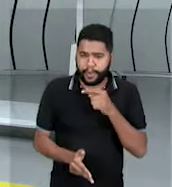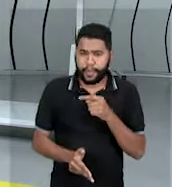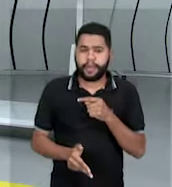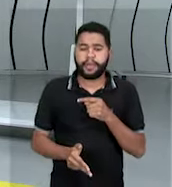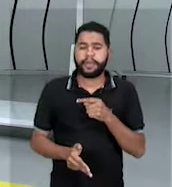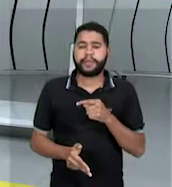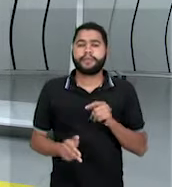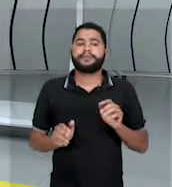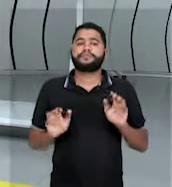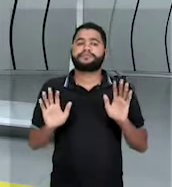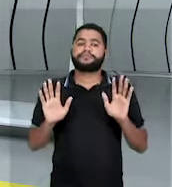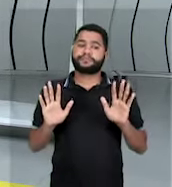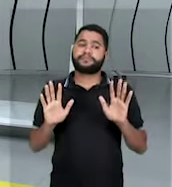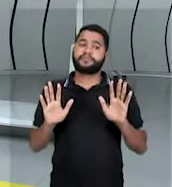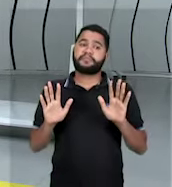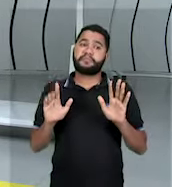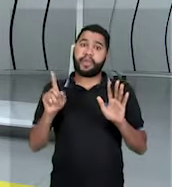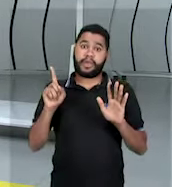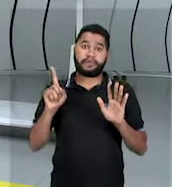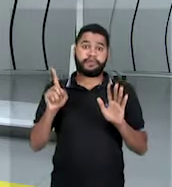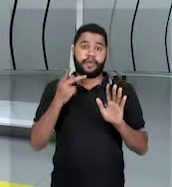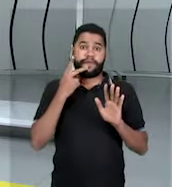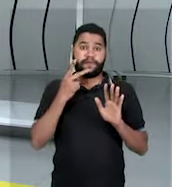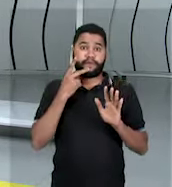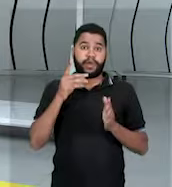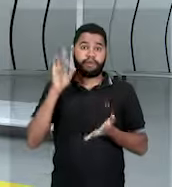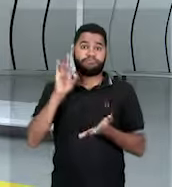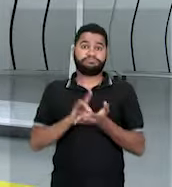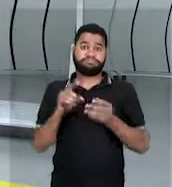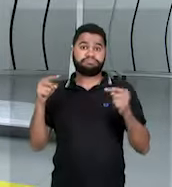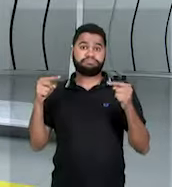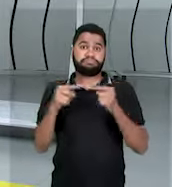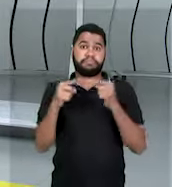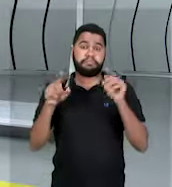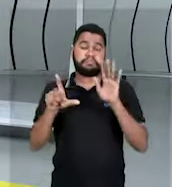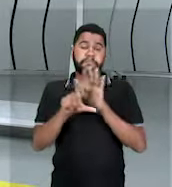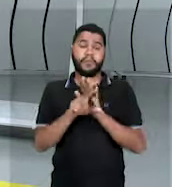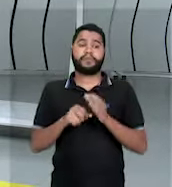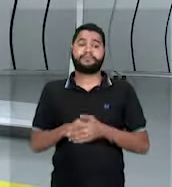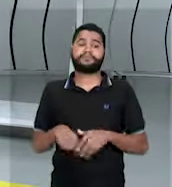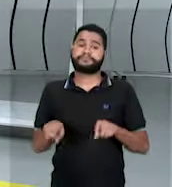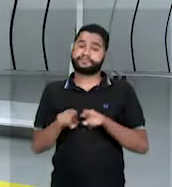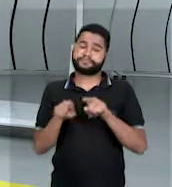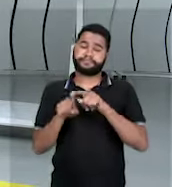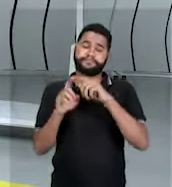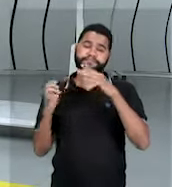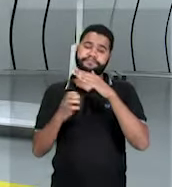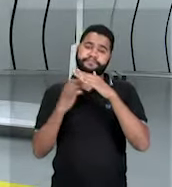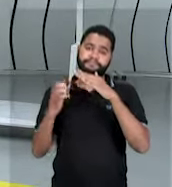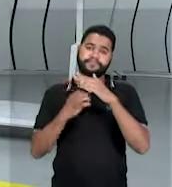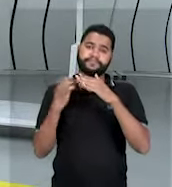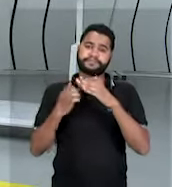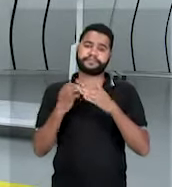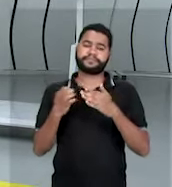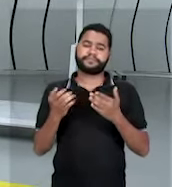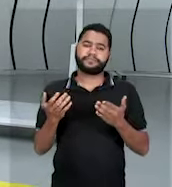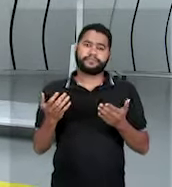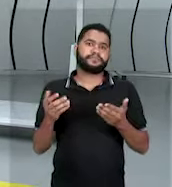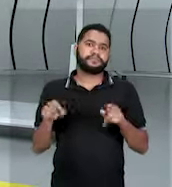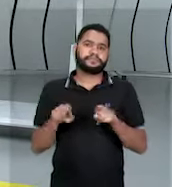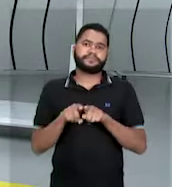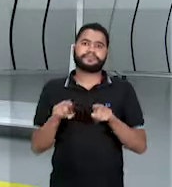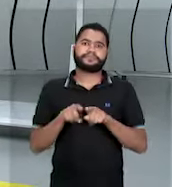golpe, mas a imprensa está dizendo que há uma legalidade nisso aí. E os empresários, né, a elite econômica do país, que